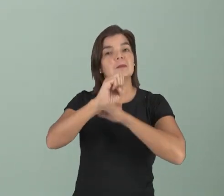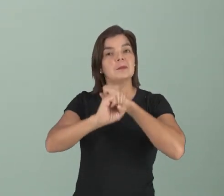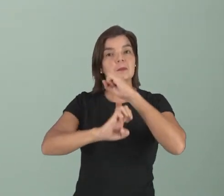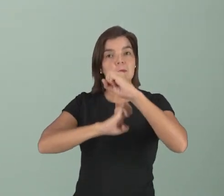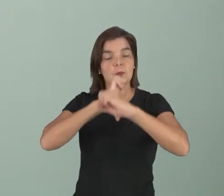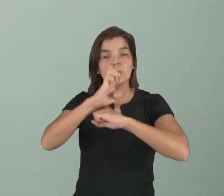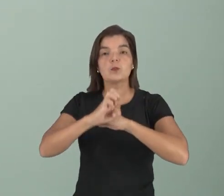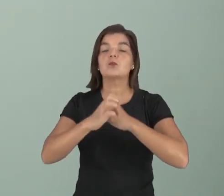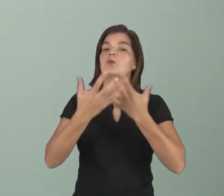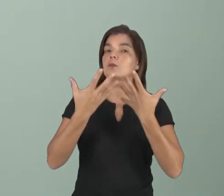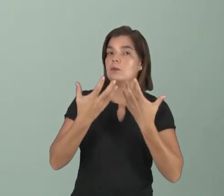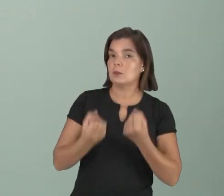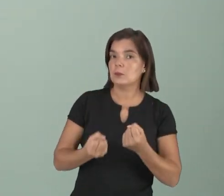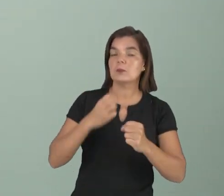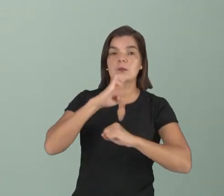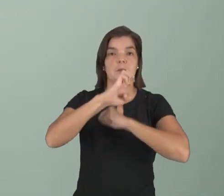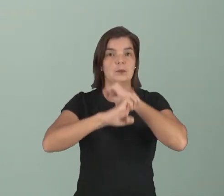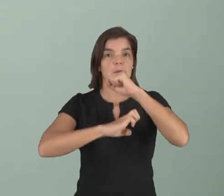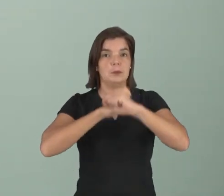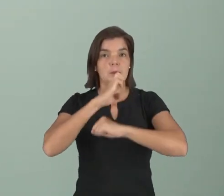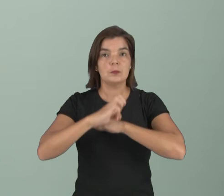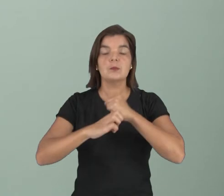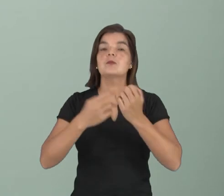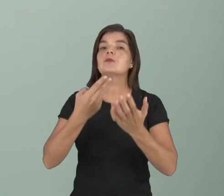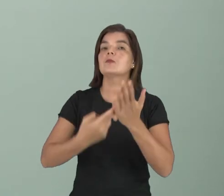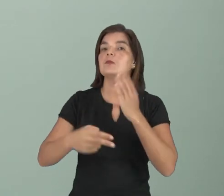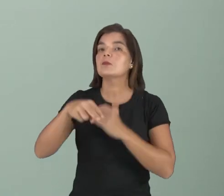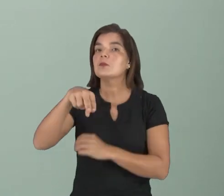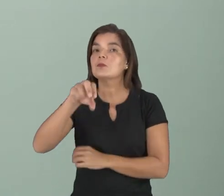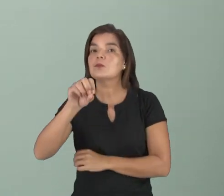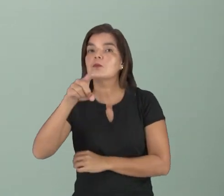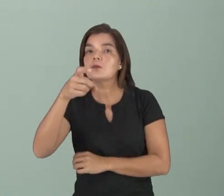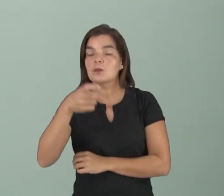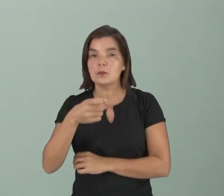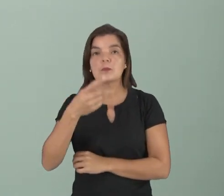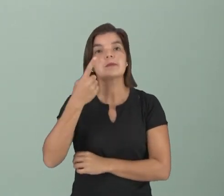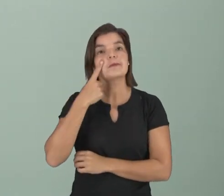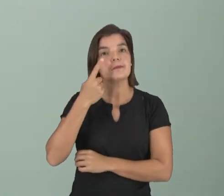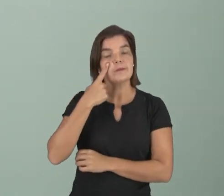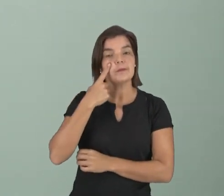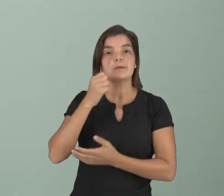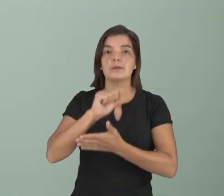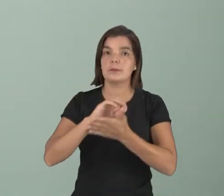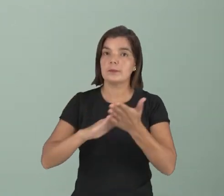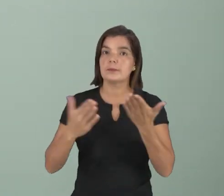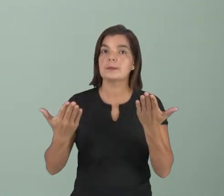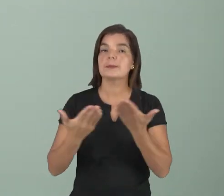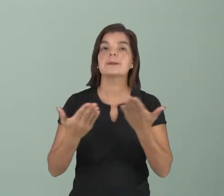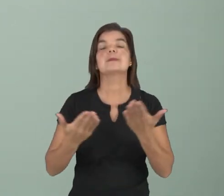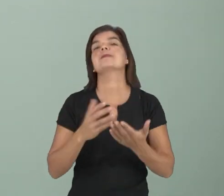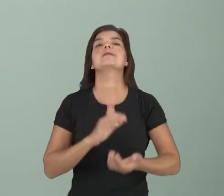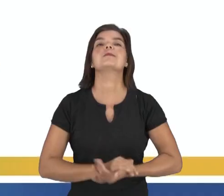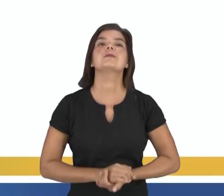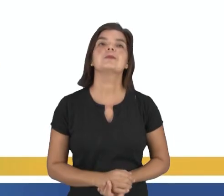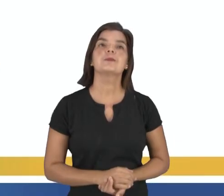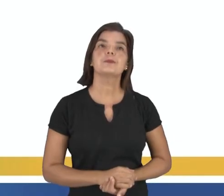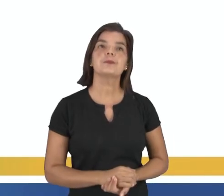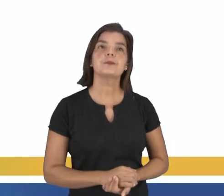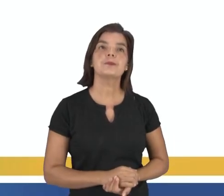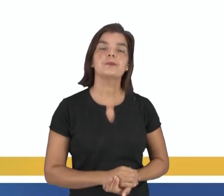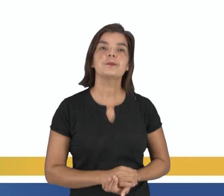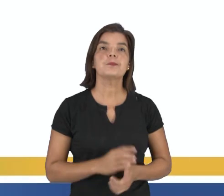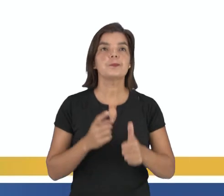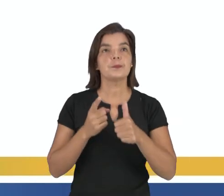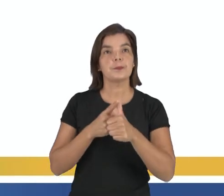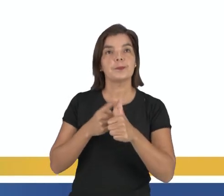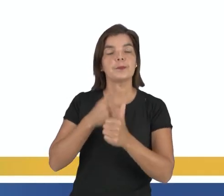identificando quem reduziu, quem oxidou e quem é o agente nas atividades agora. Vamos lá, colocar em prática? Então,